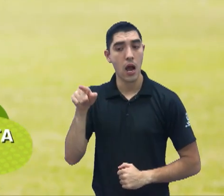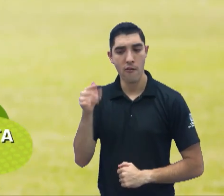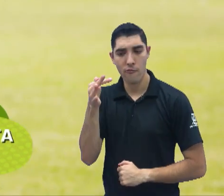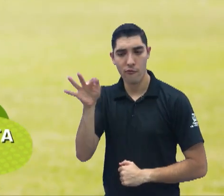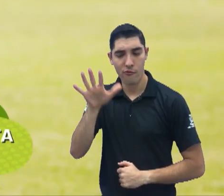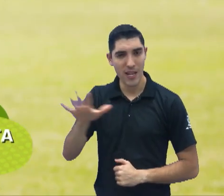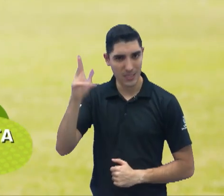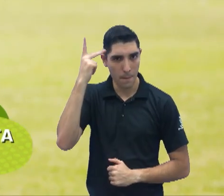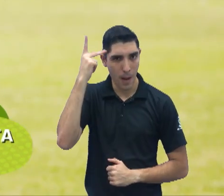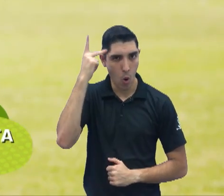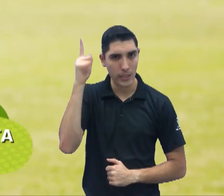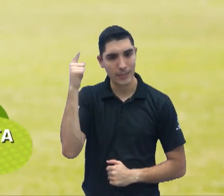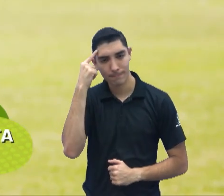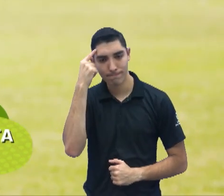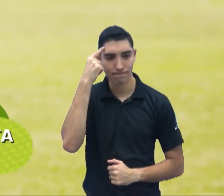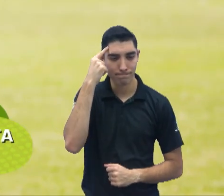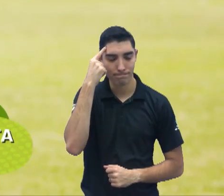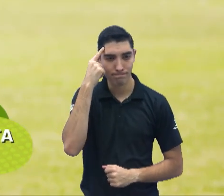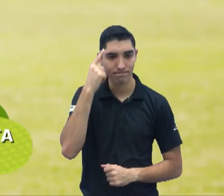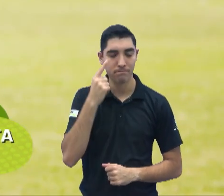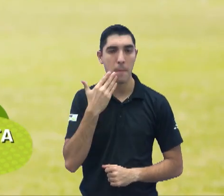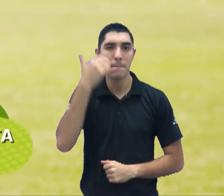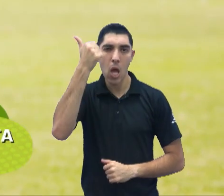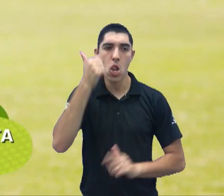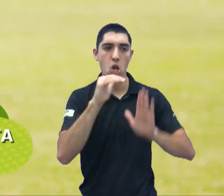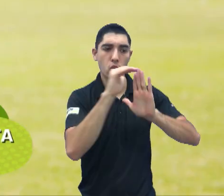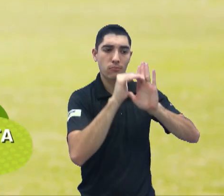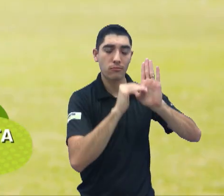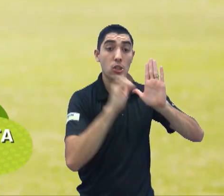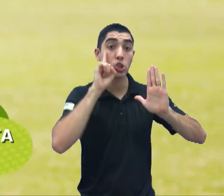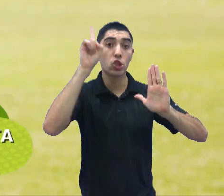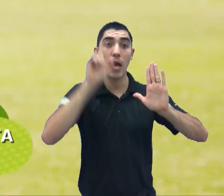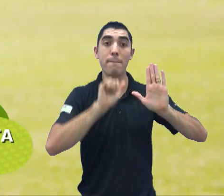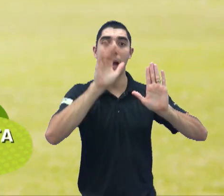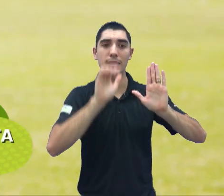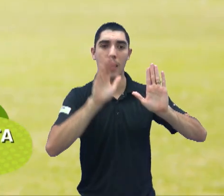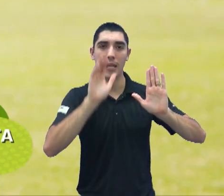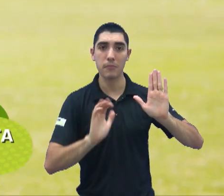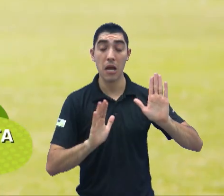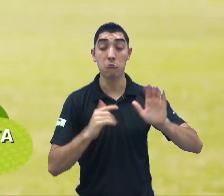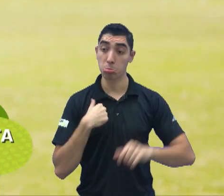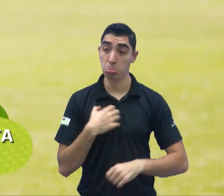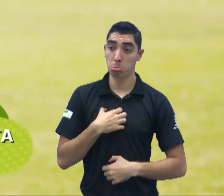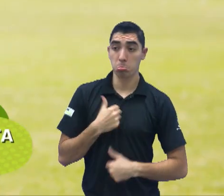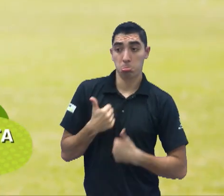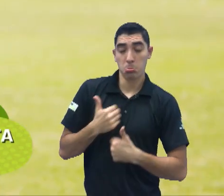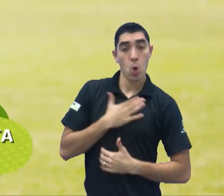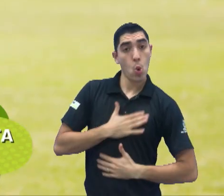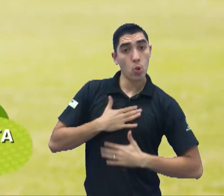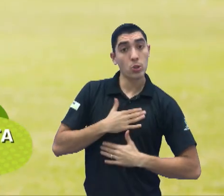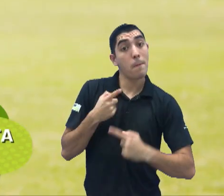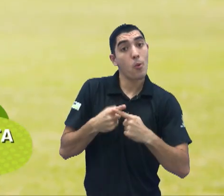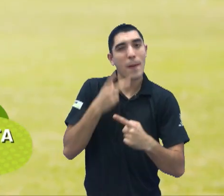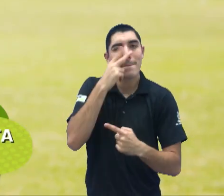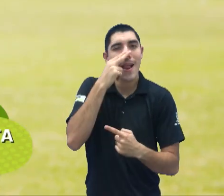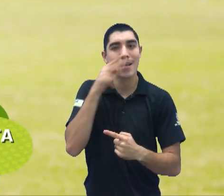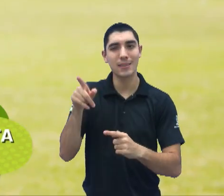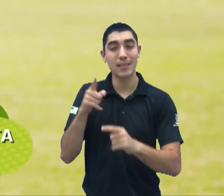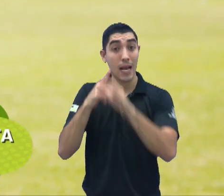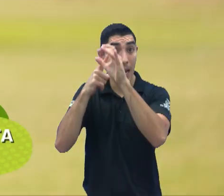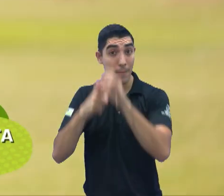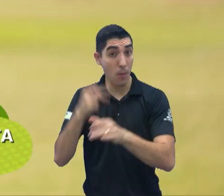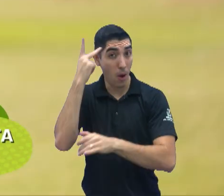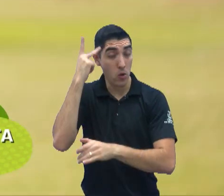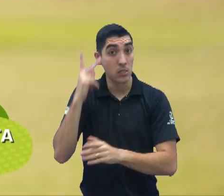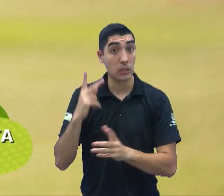ter um calendário como sempre foi aí, é interessante para o campeonato, valoriza o campeonato, torna o campeonato bem atrativo como